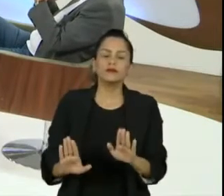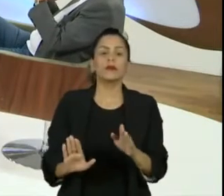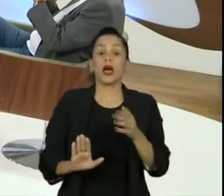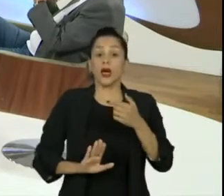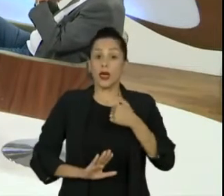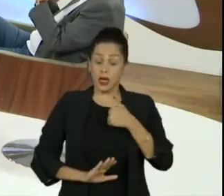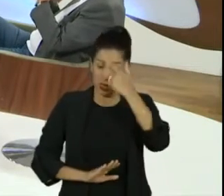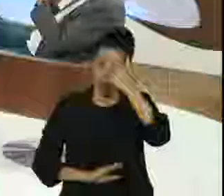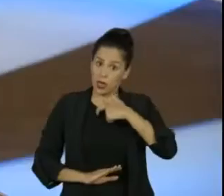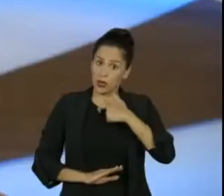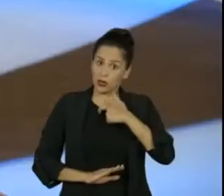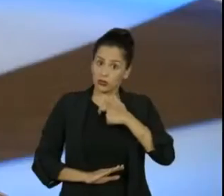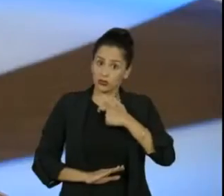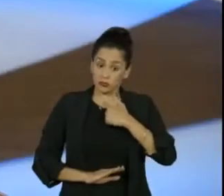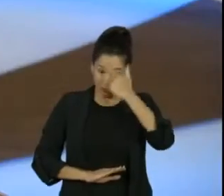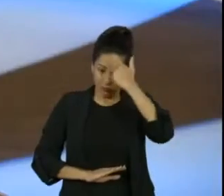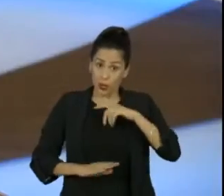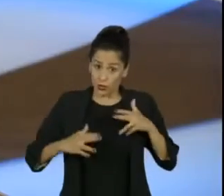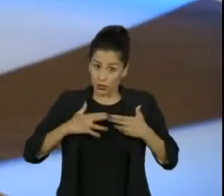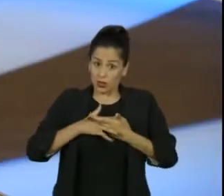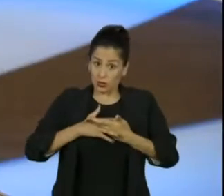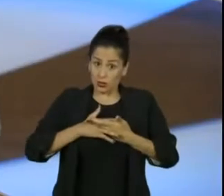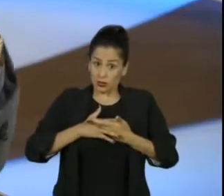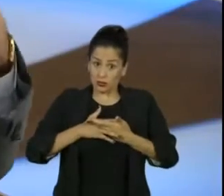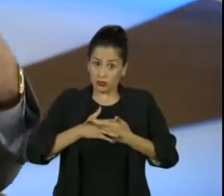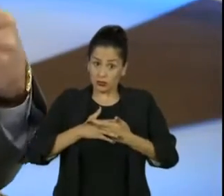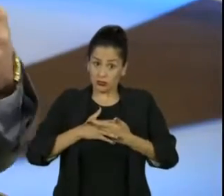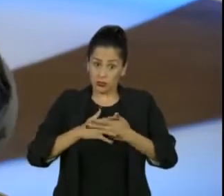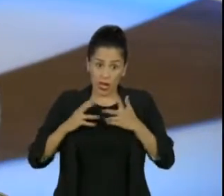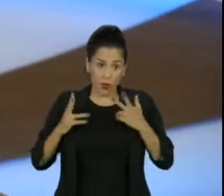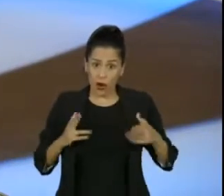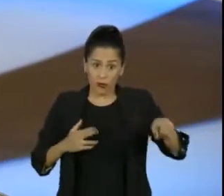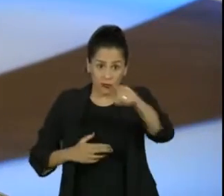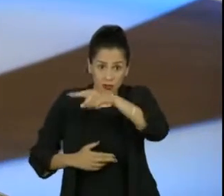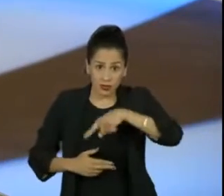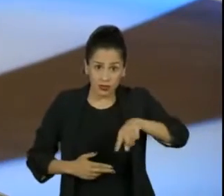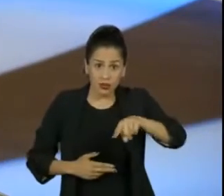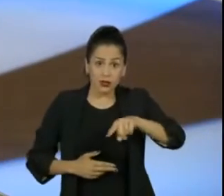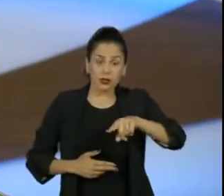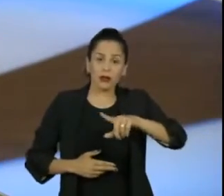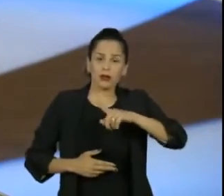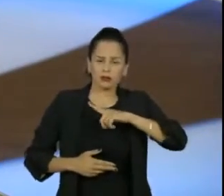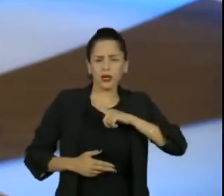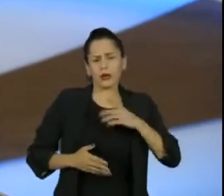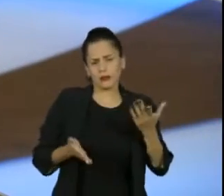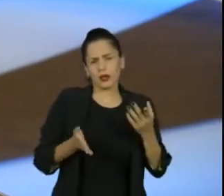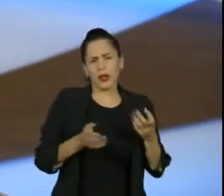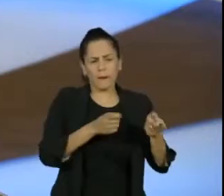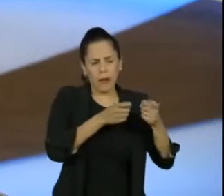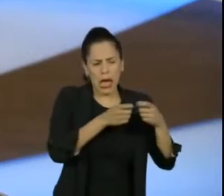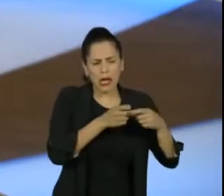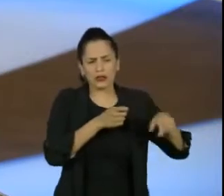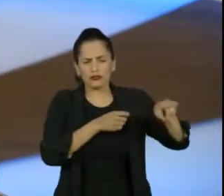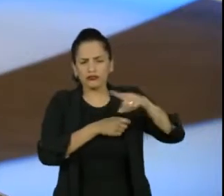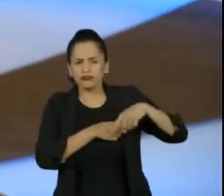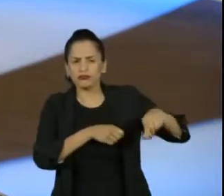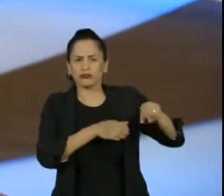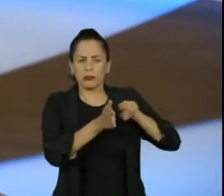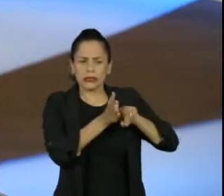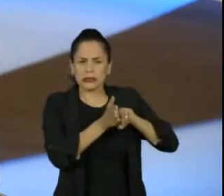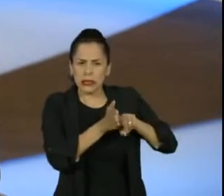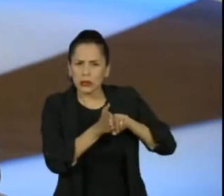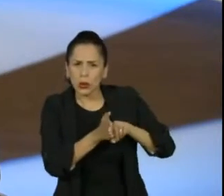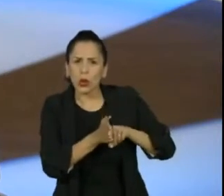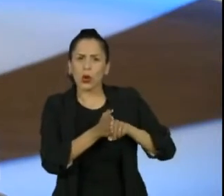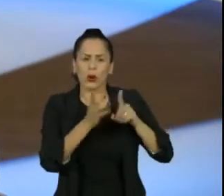eu estou falando, o cidadão, apesar dos meus virologistas, infectologistas que trabalham